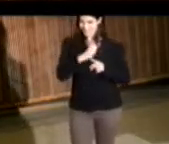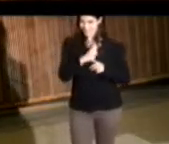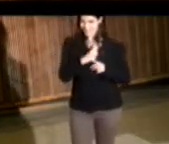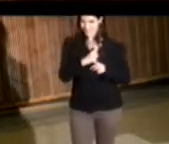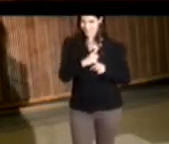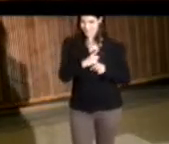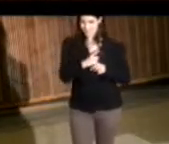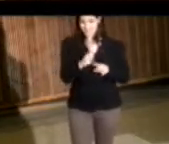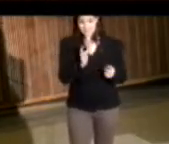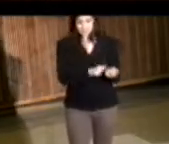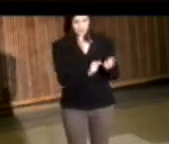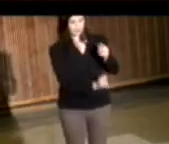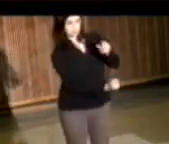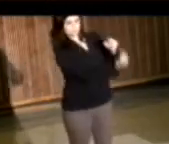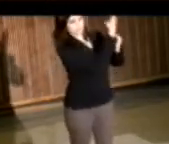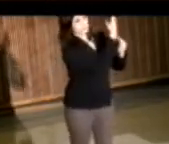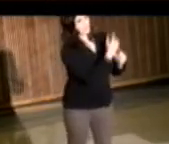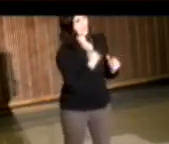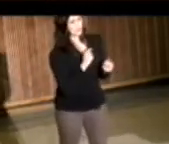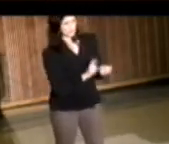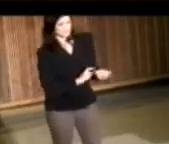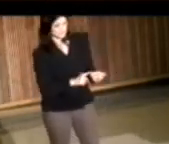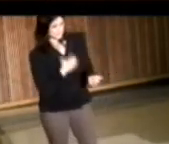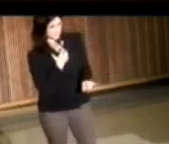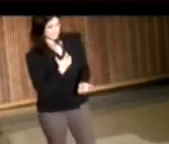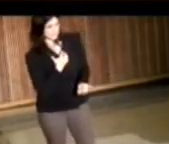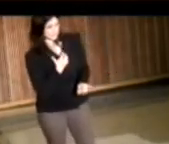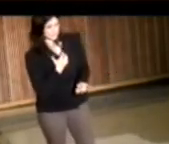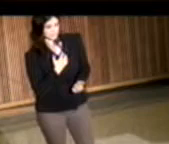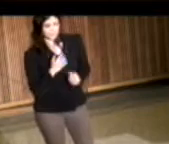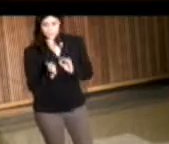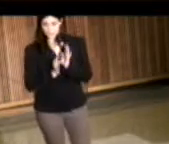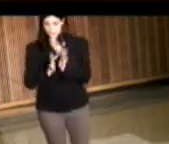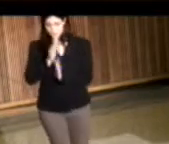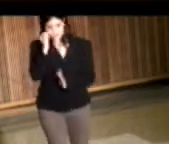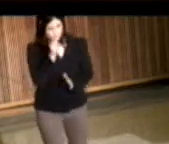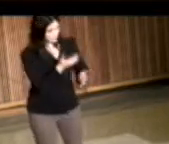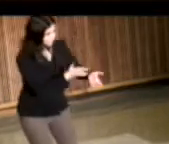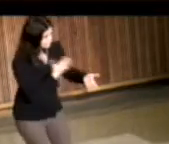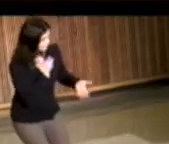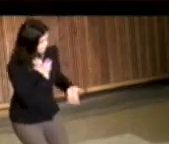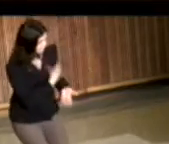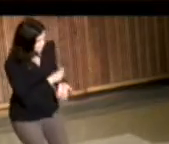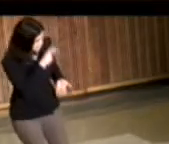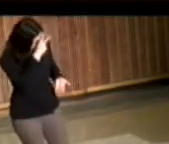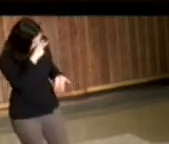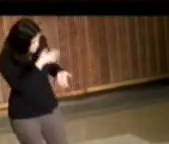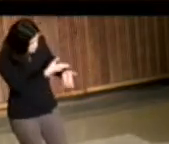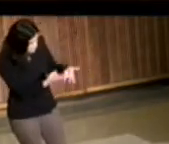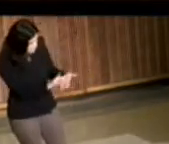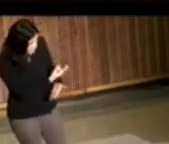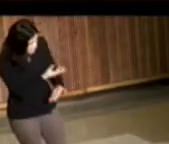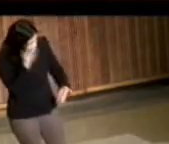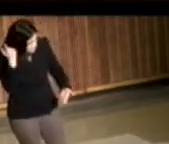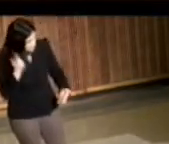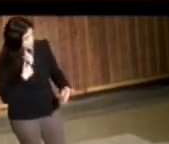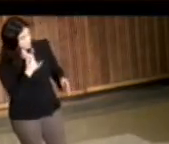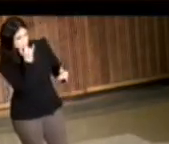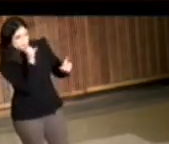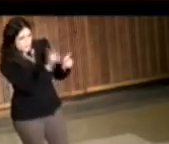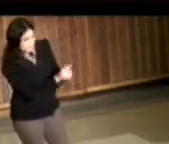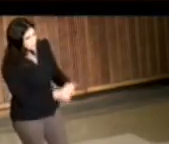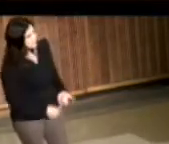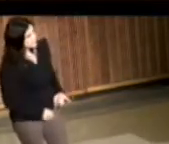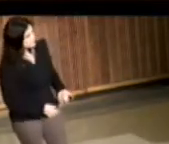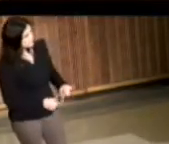você? Lembra onde você estava? Lembra como você era? Lembra o que eu estou fazendo agora na tua vida? Então